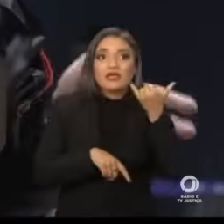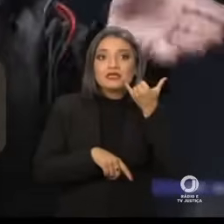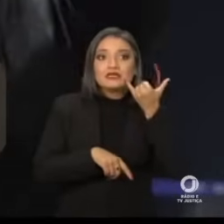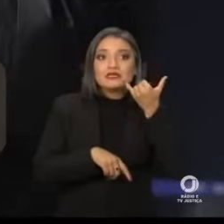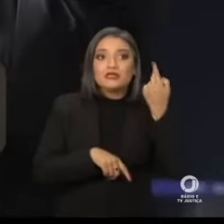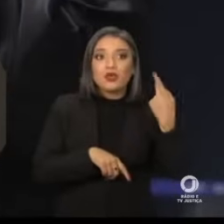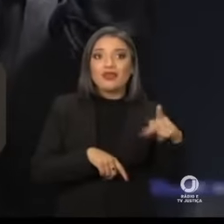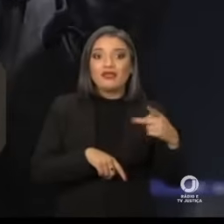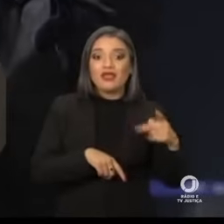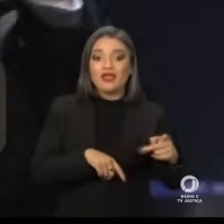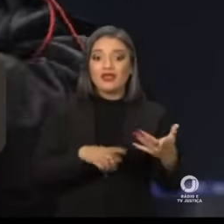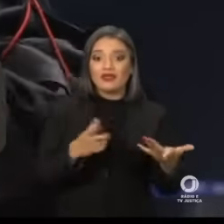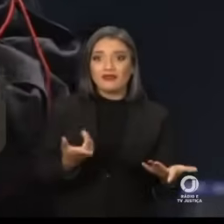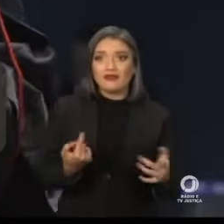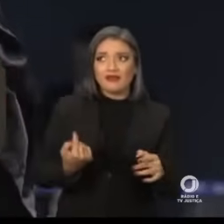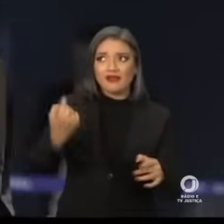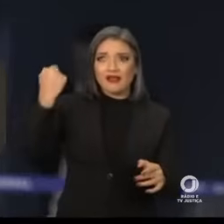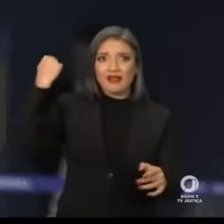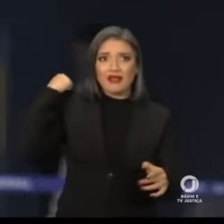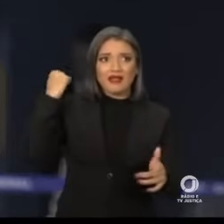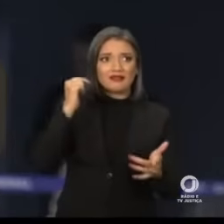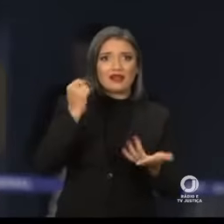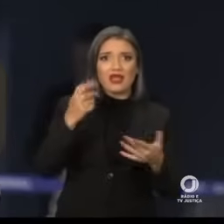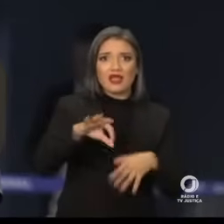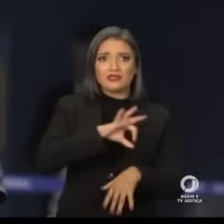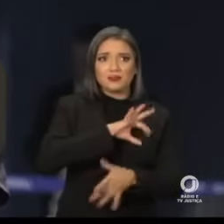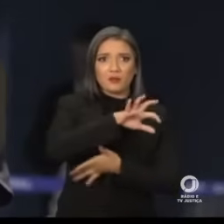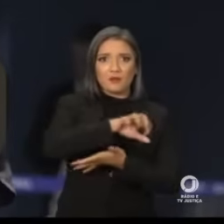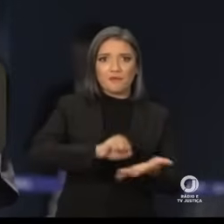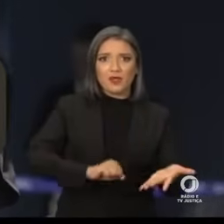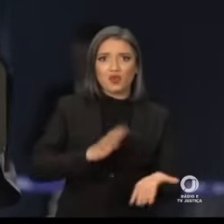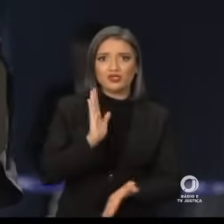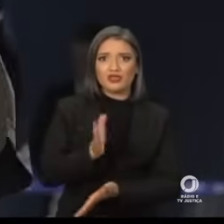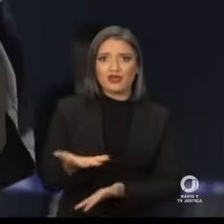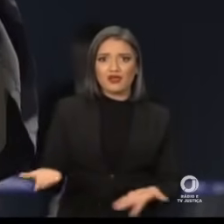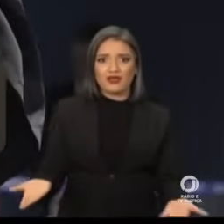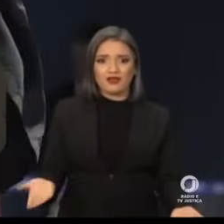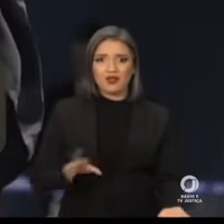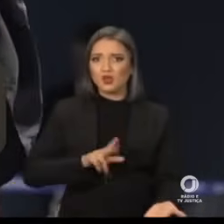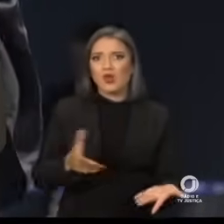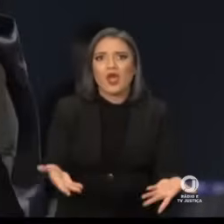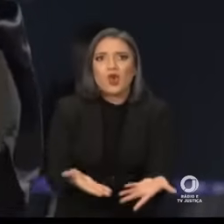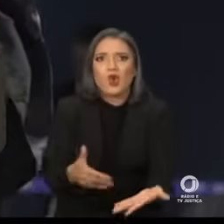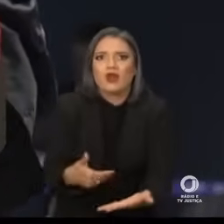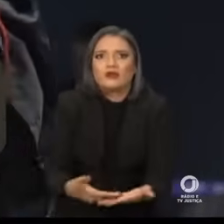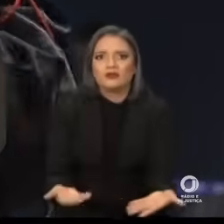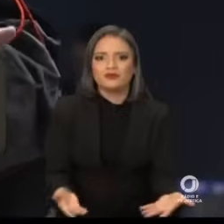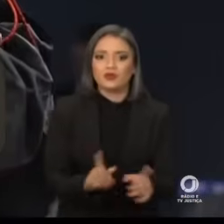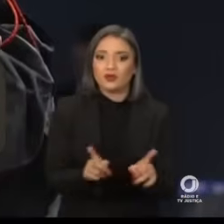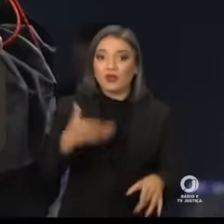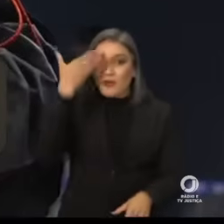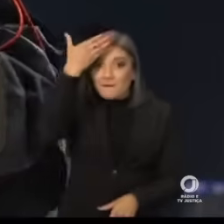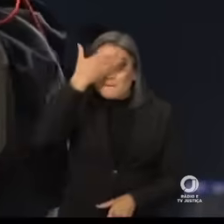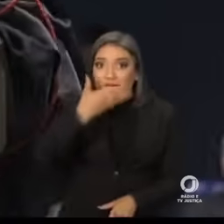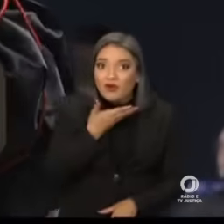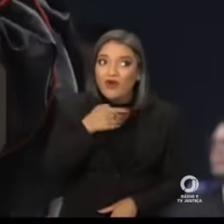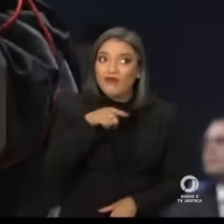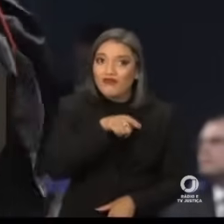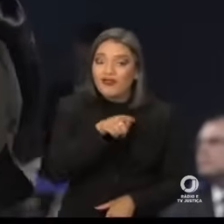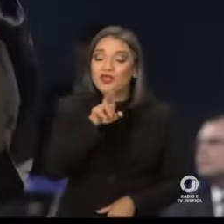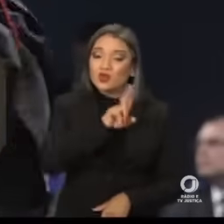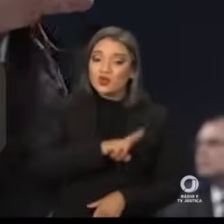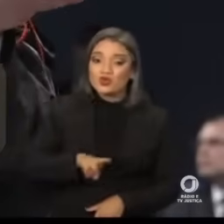apreendido lá atrás, não é de agora. Então, a prova que ele usou isso, ela